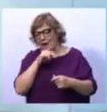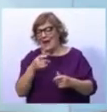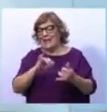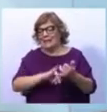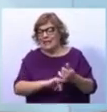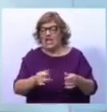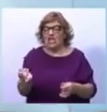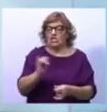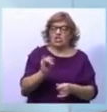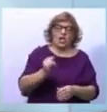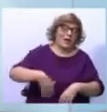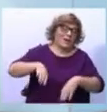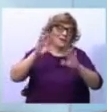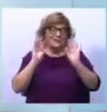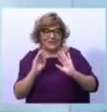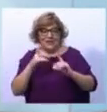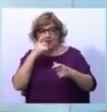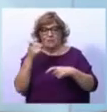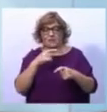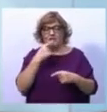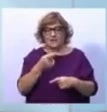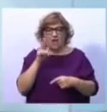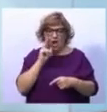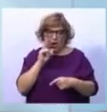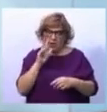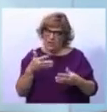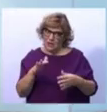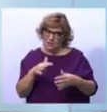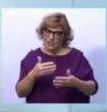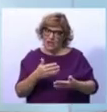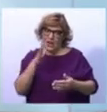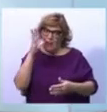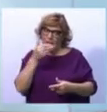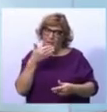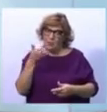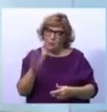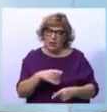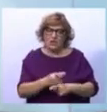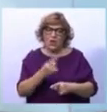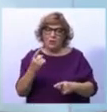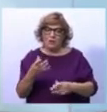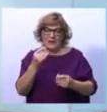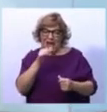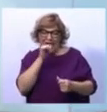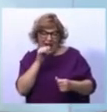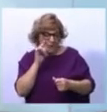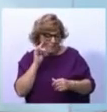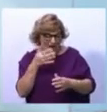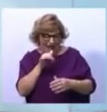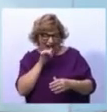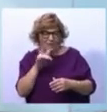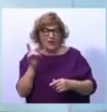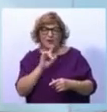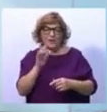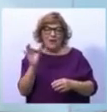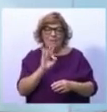as tias, as sogras, e as pessoas dizem, olha, se calhar o teu leite não presta, porque olha, está tão aguado, exatamente. Olha, não